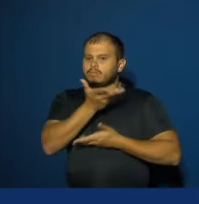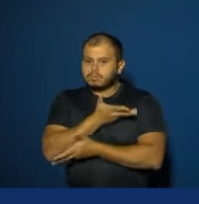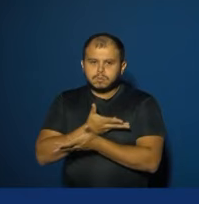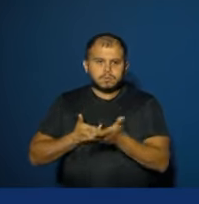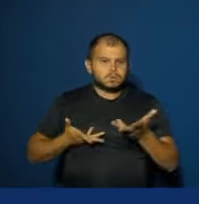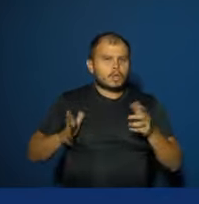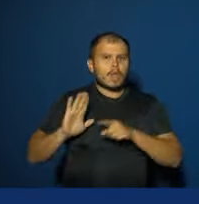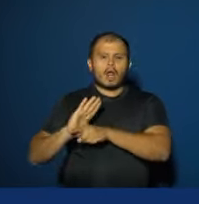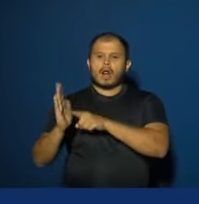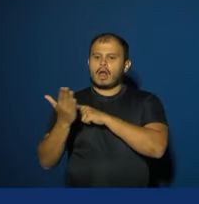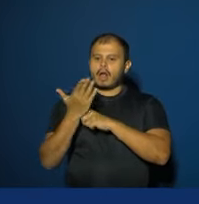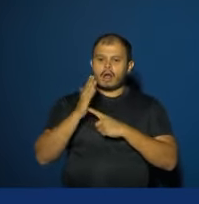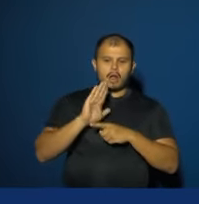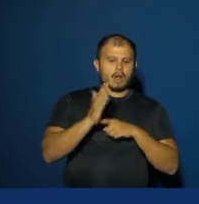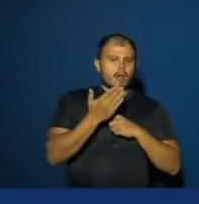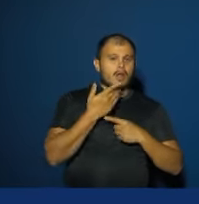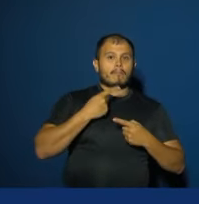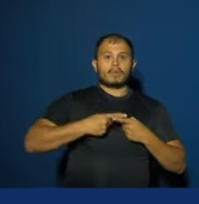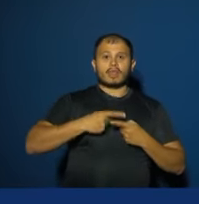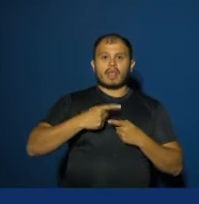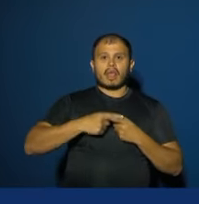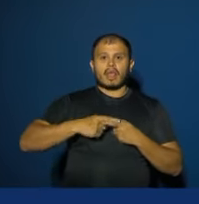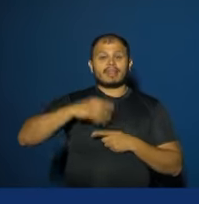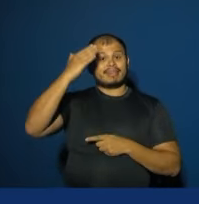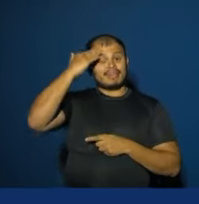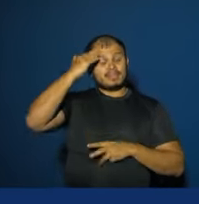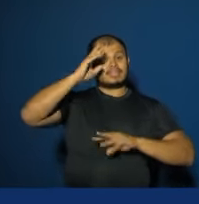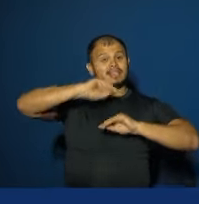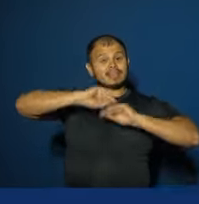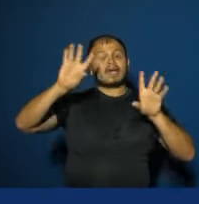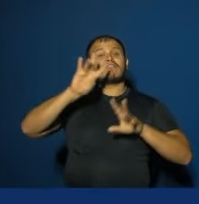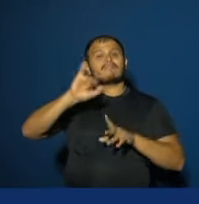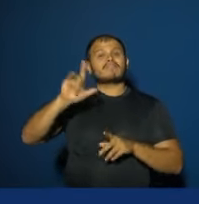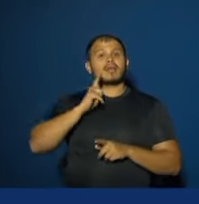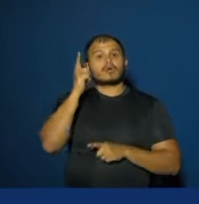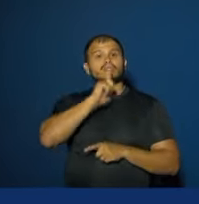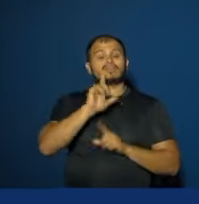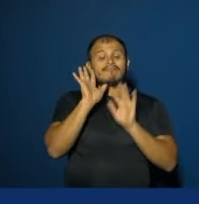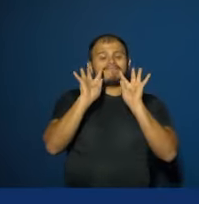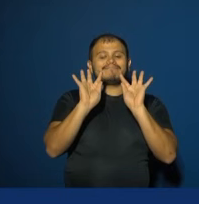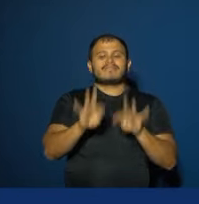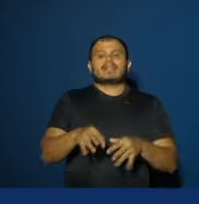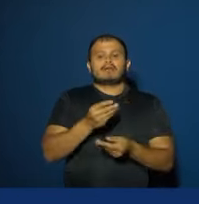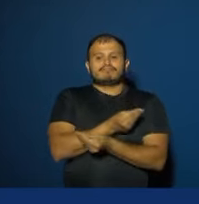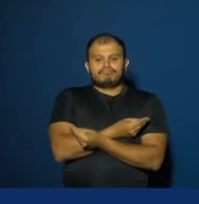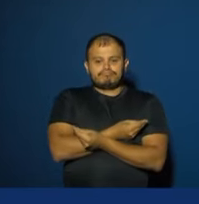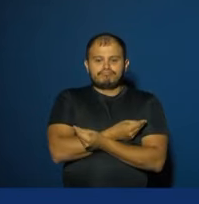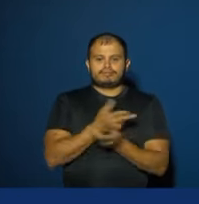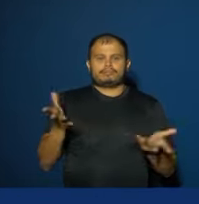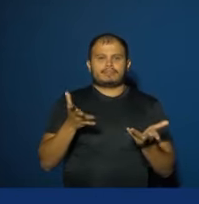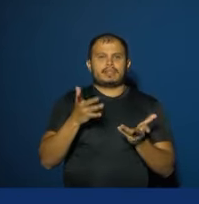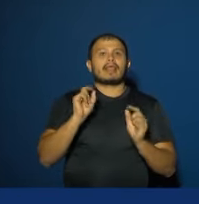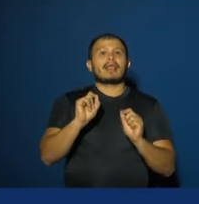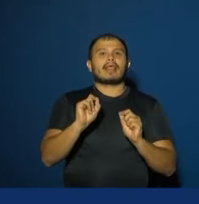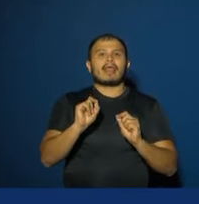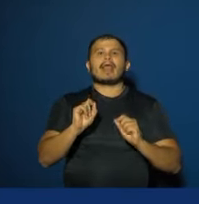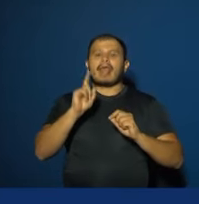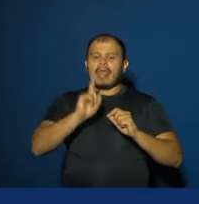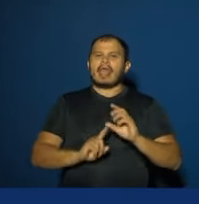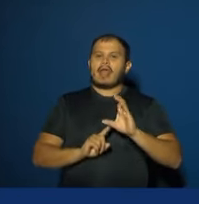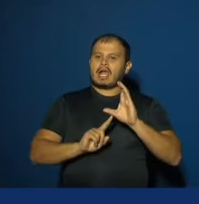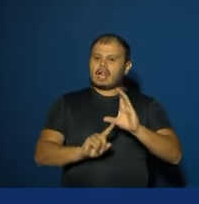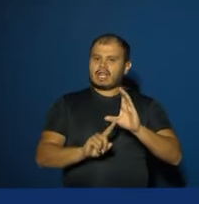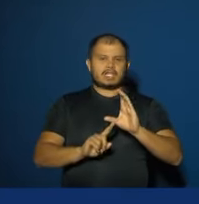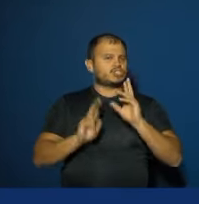porque cada um entende que tá agregando ao produto final que é o que essa que a gente tem falado aqui nesse painel que é o cliente que a gente tá sempre a